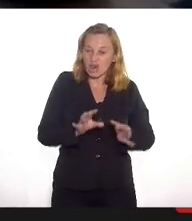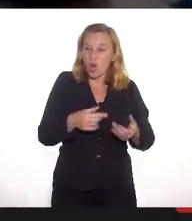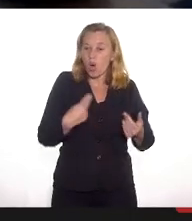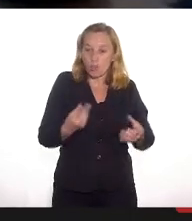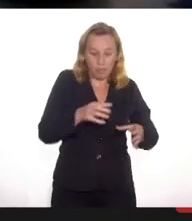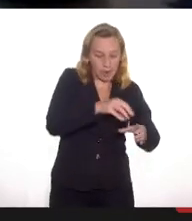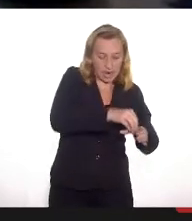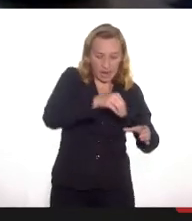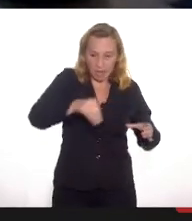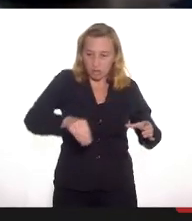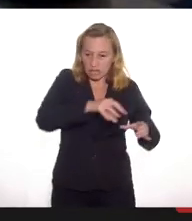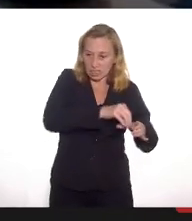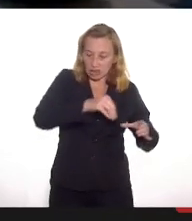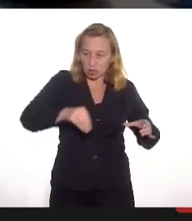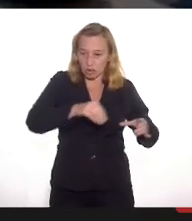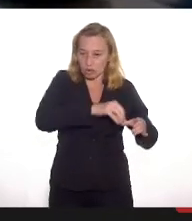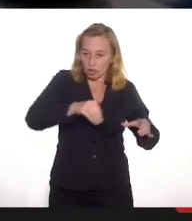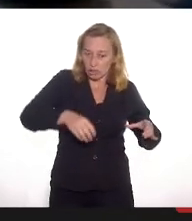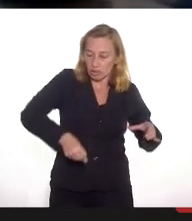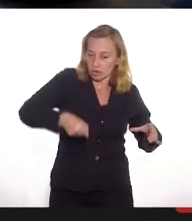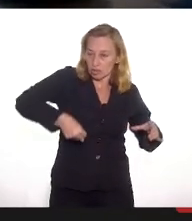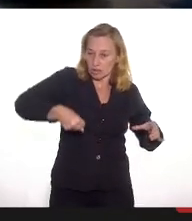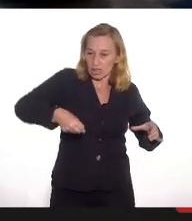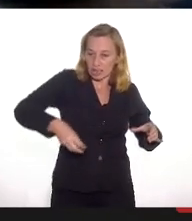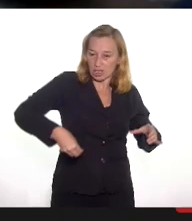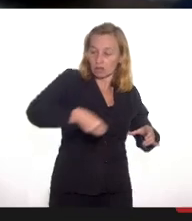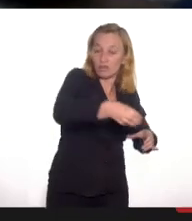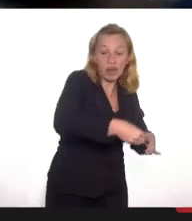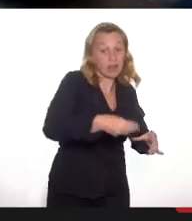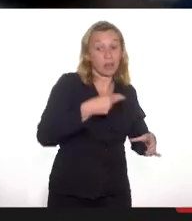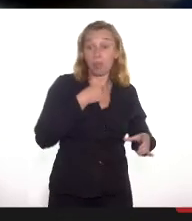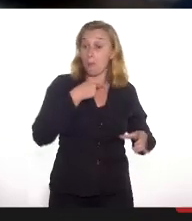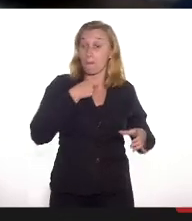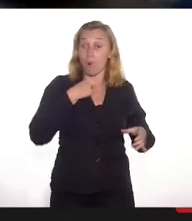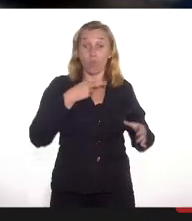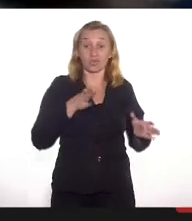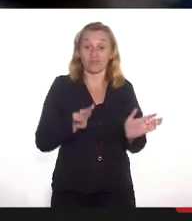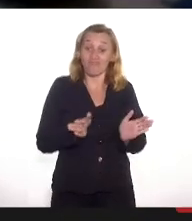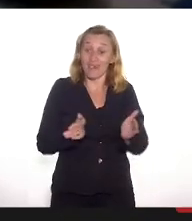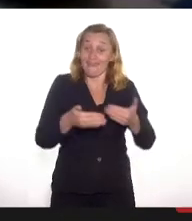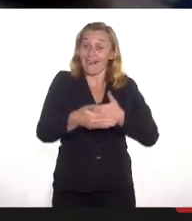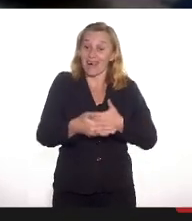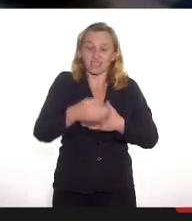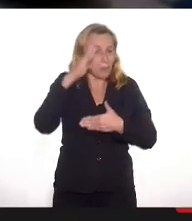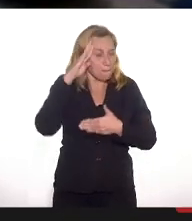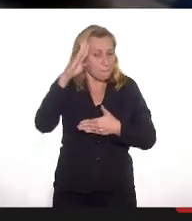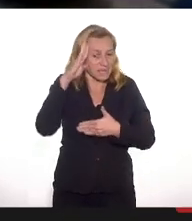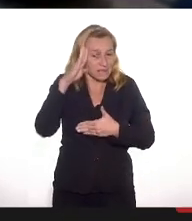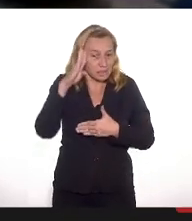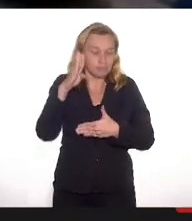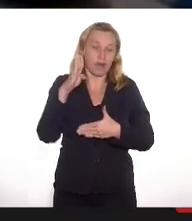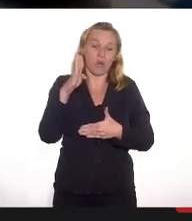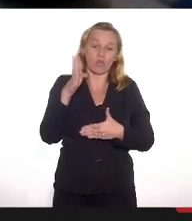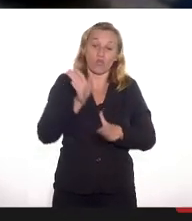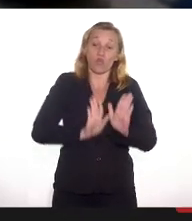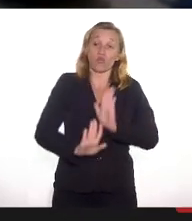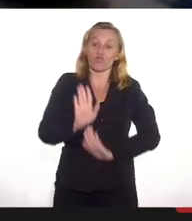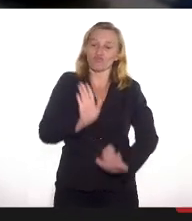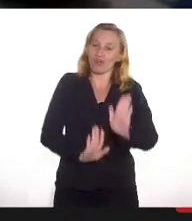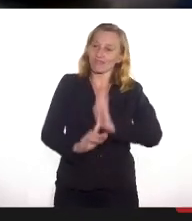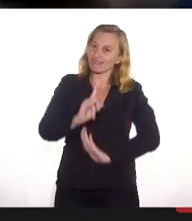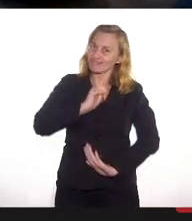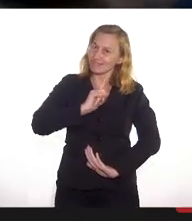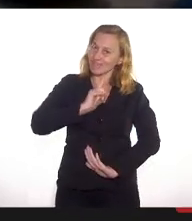dois três pratos para mandar para não ser pequena a gente não vai conseguir atender todos os municípios principalmente pq a